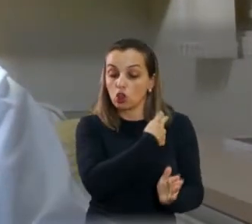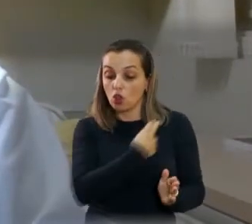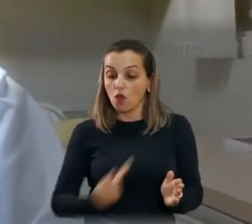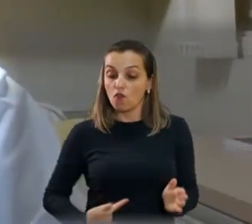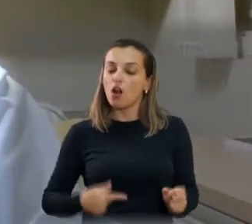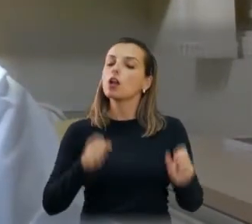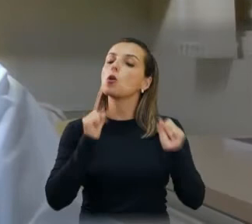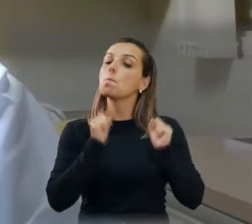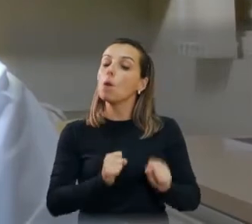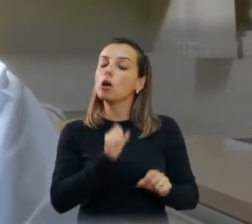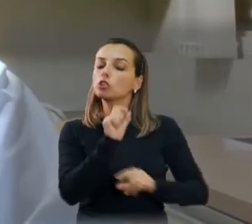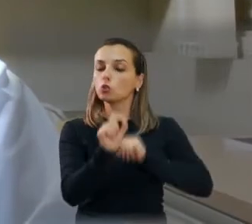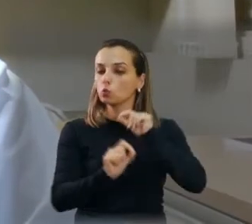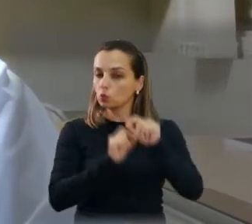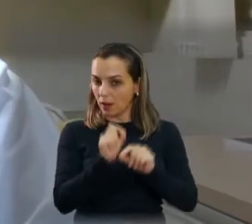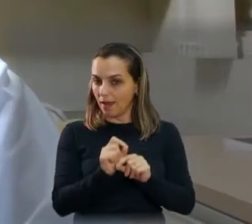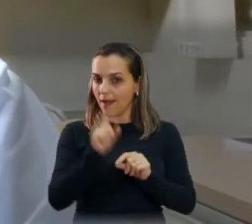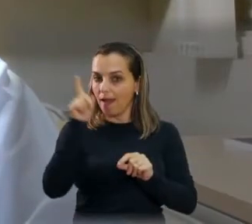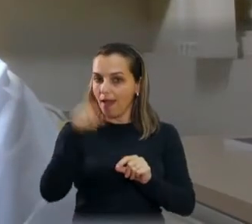podem ficar